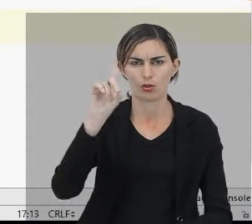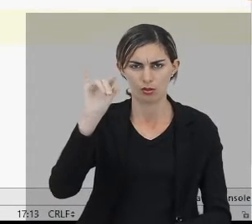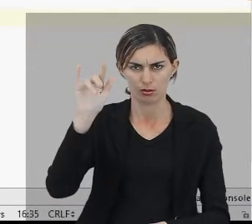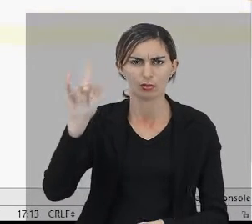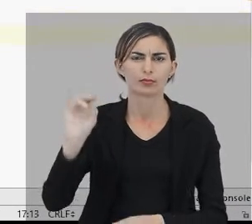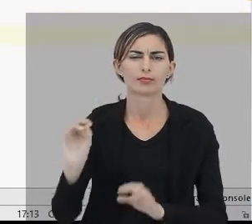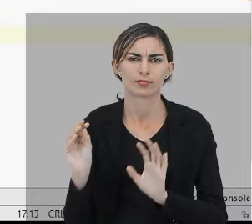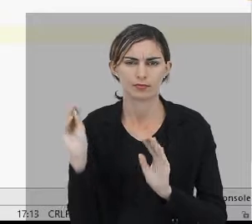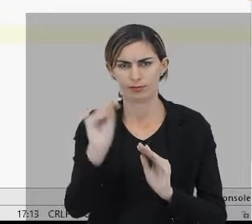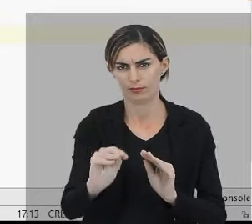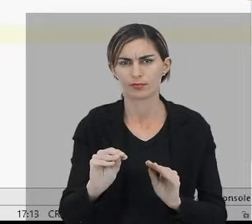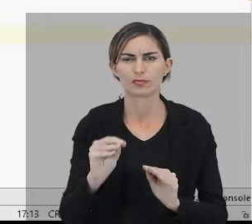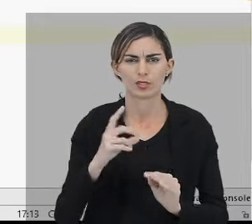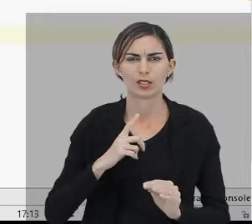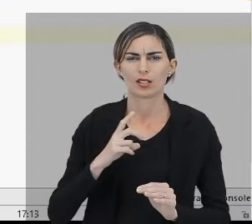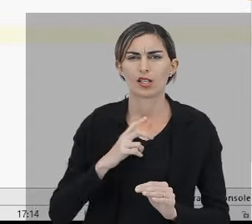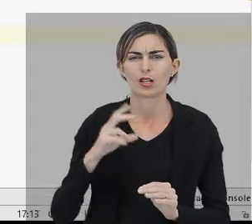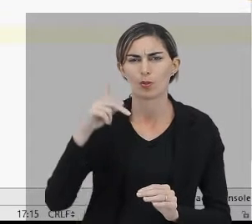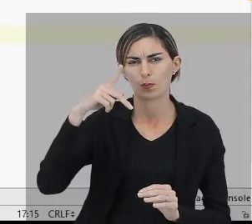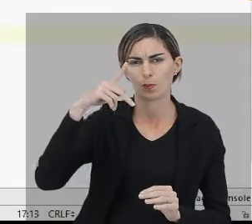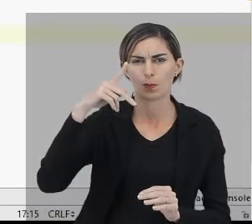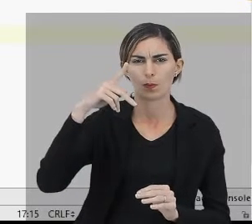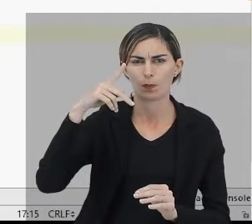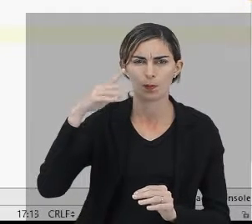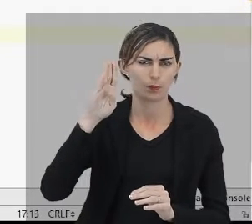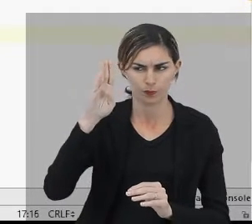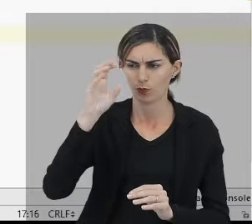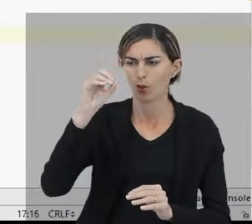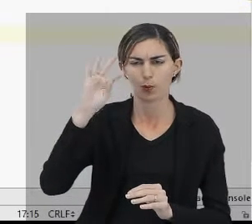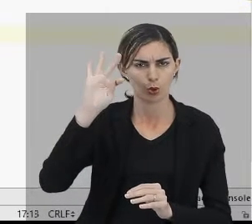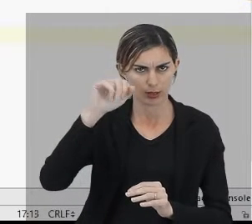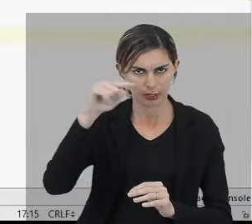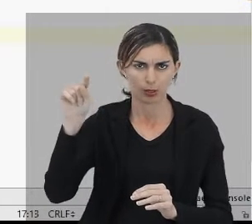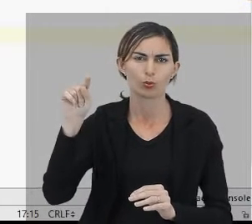como eu quero adicionar botões, eu vou criar um botão.